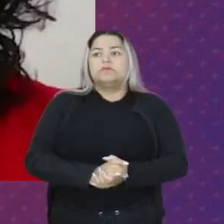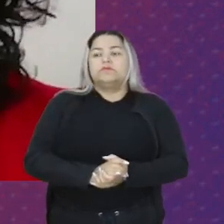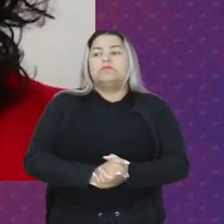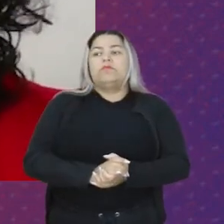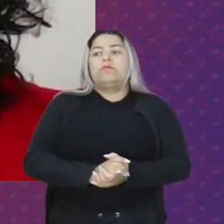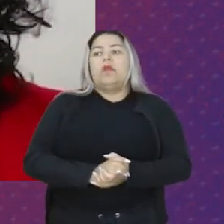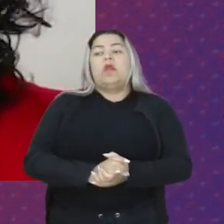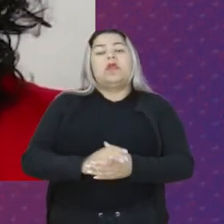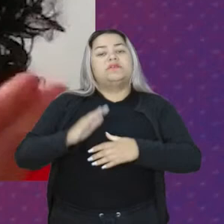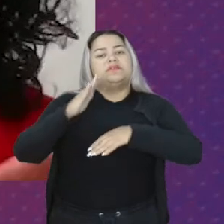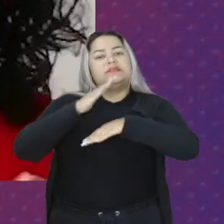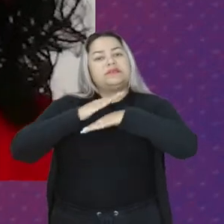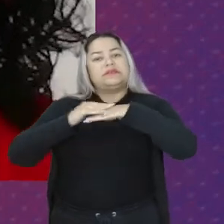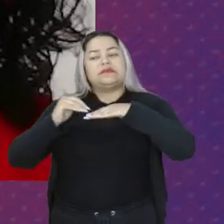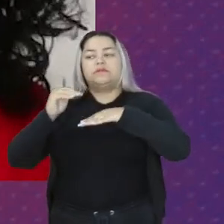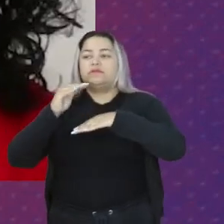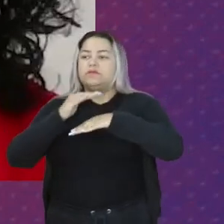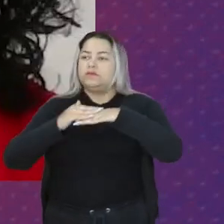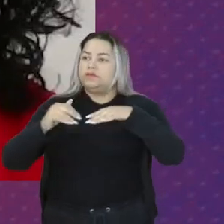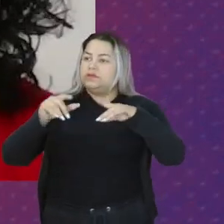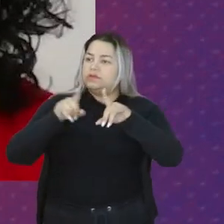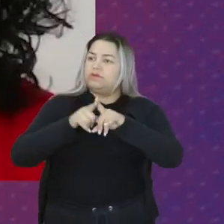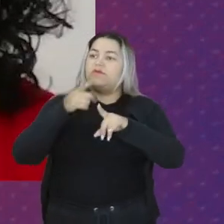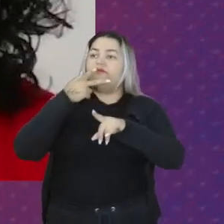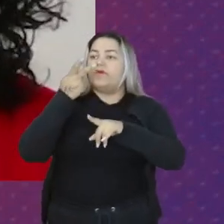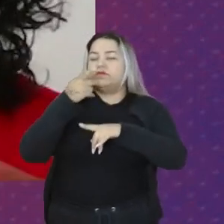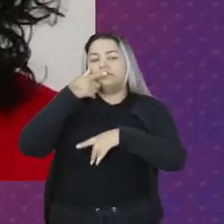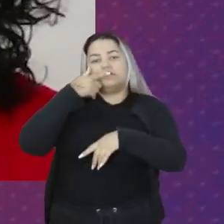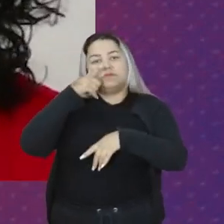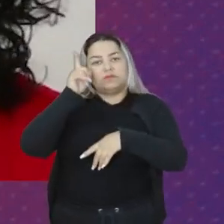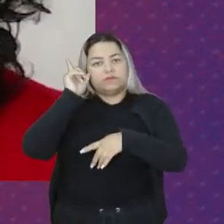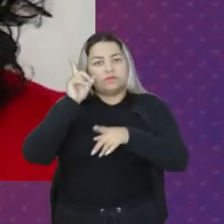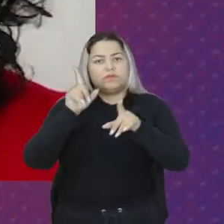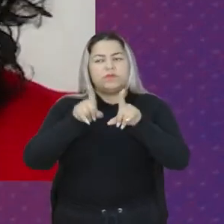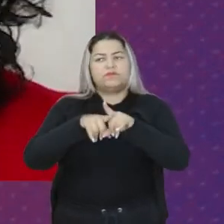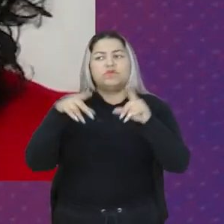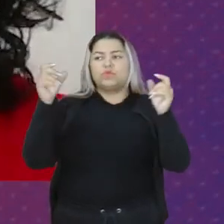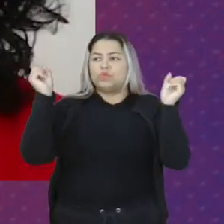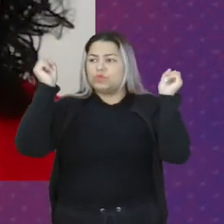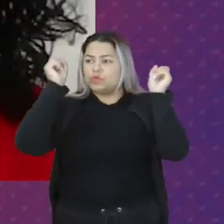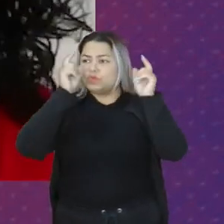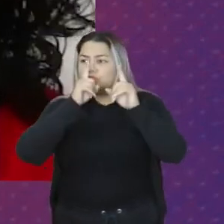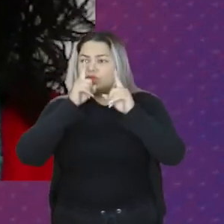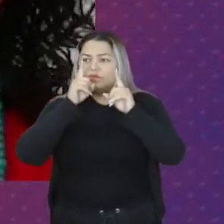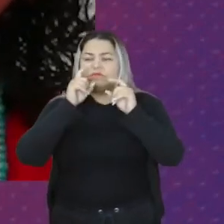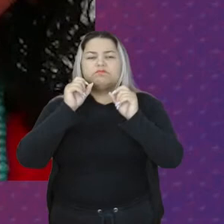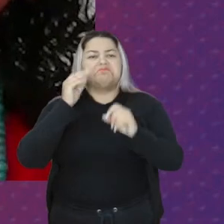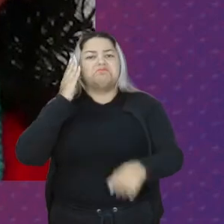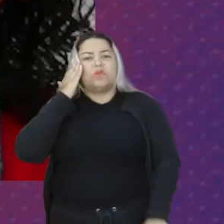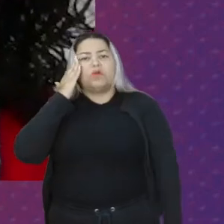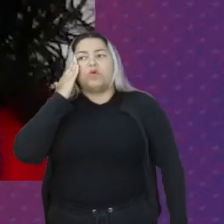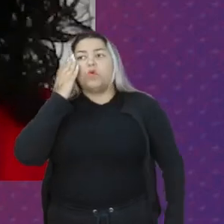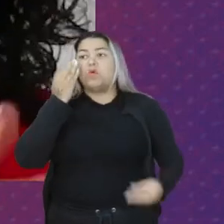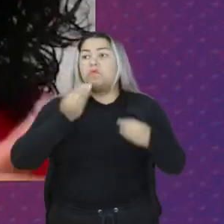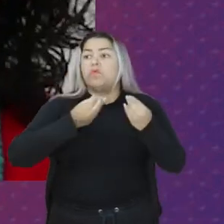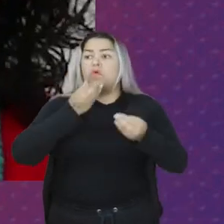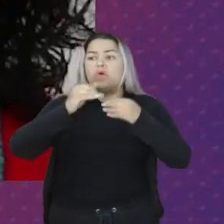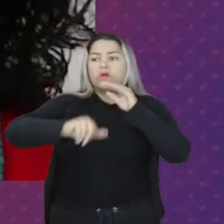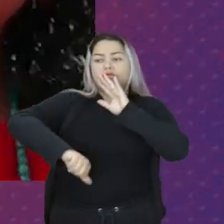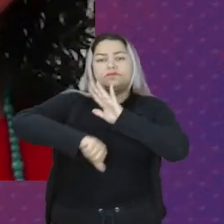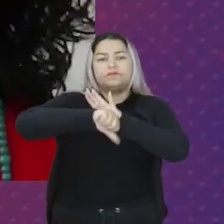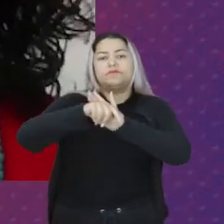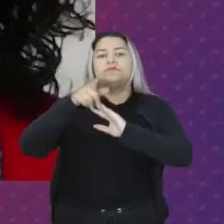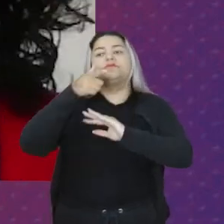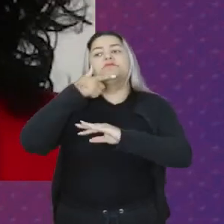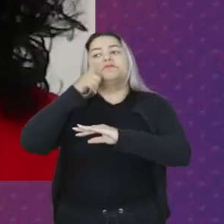esse tipo de carícia, conforme eu falei anteriormente, fica muito difícil de identificar como crime